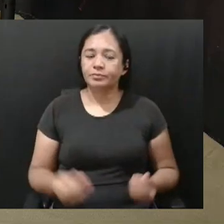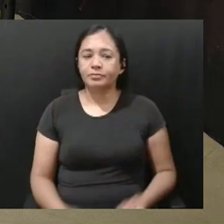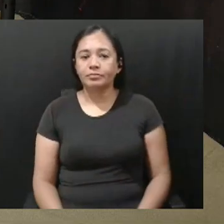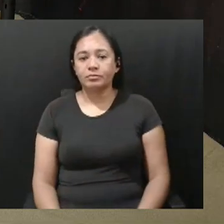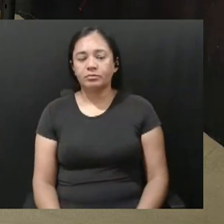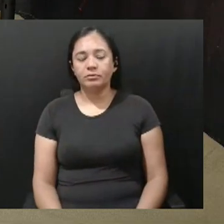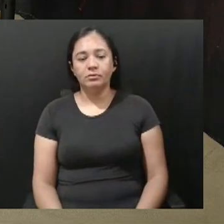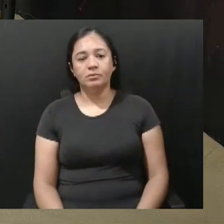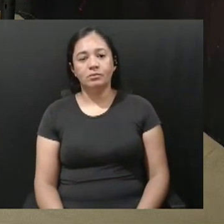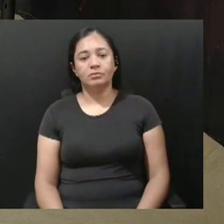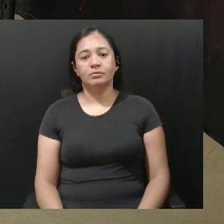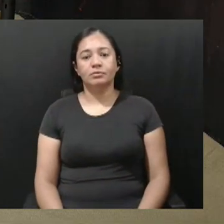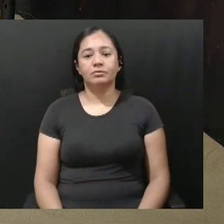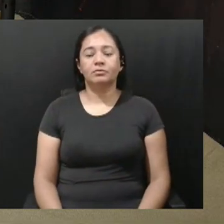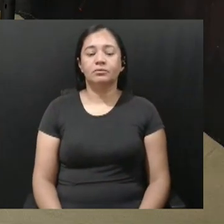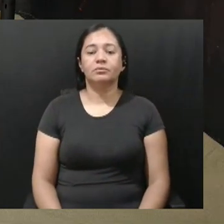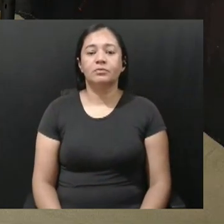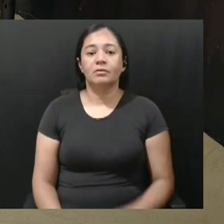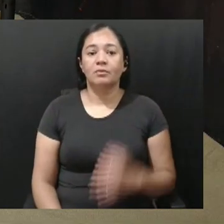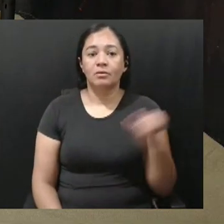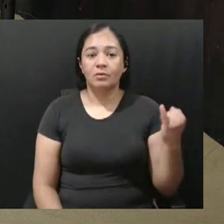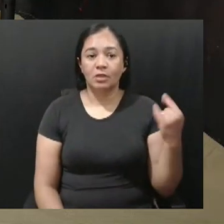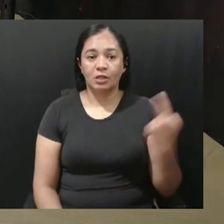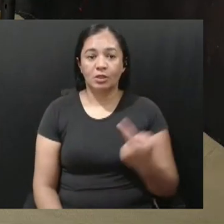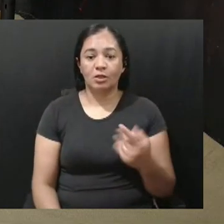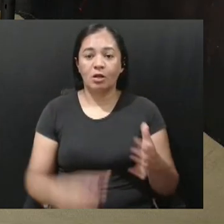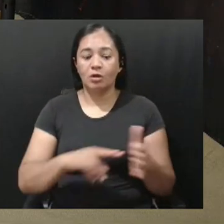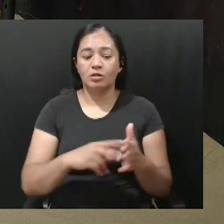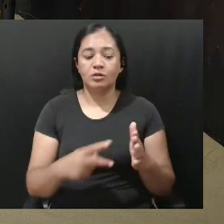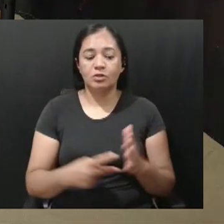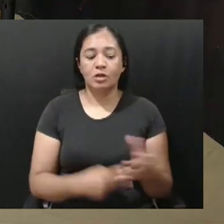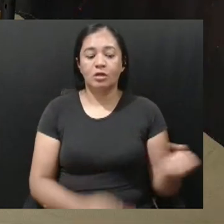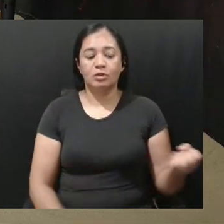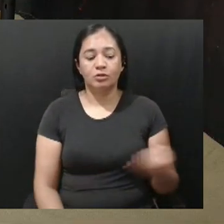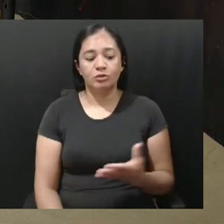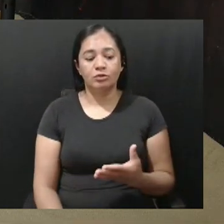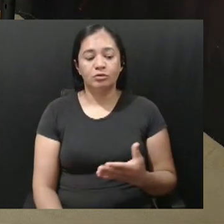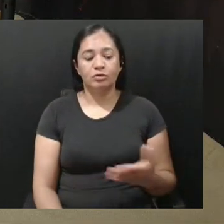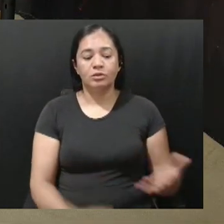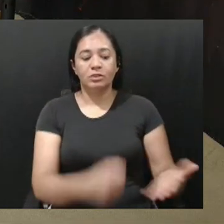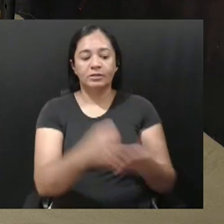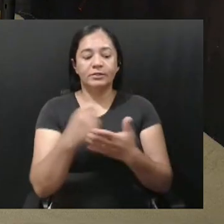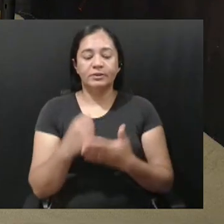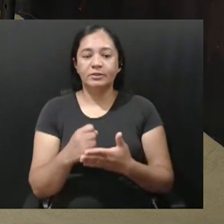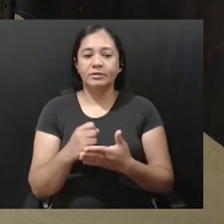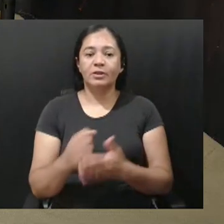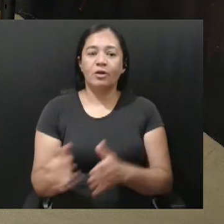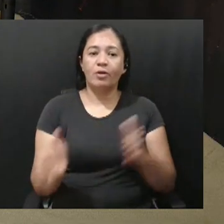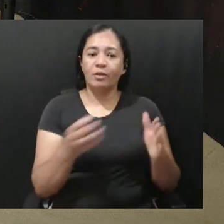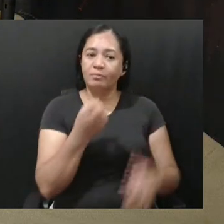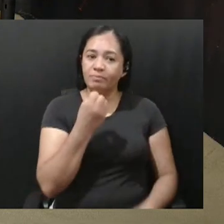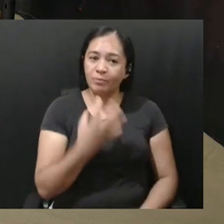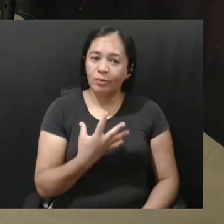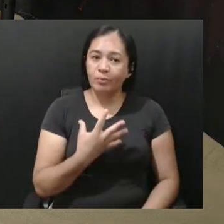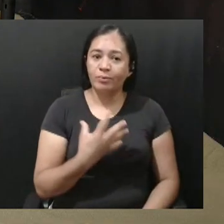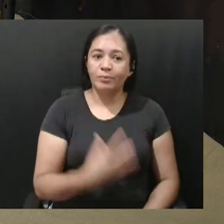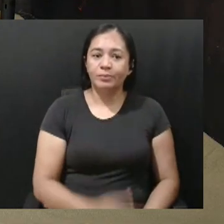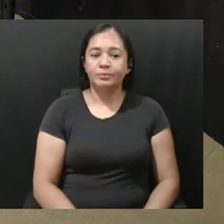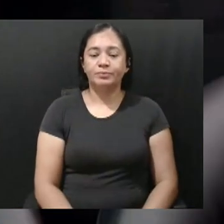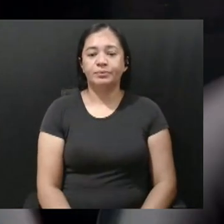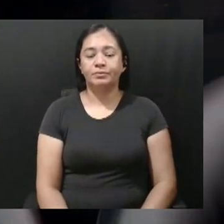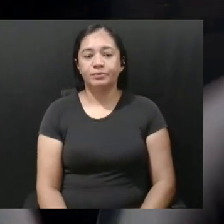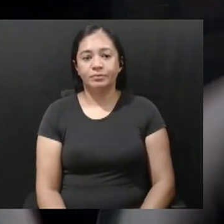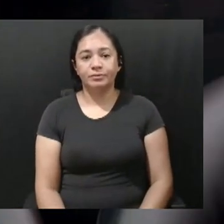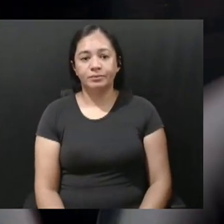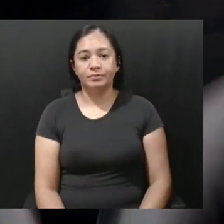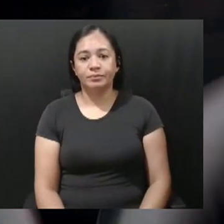é importante a Uhum. gente ressignificar isso Uhum. e trazer e ver o lado bom. Uhum. Normalmente, né,